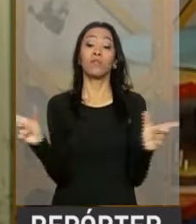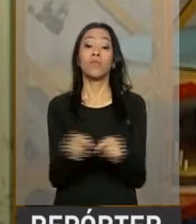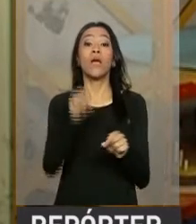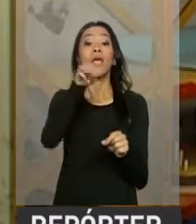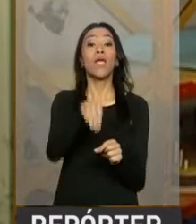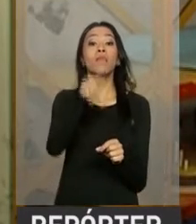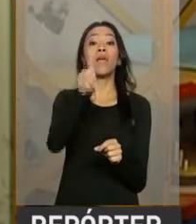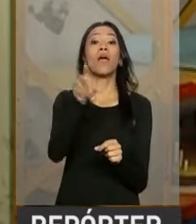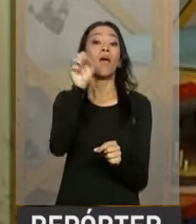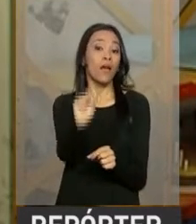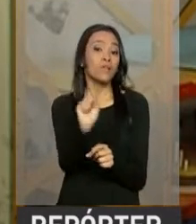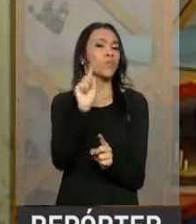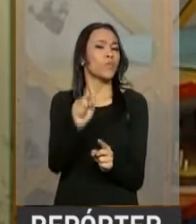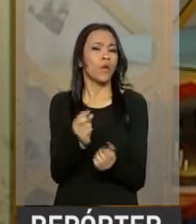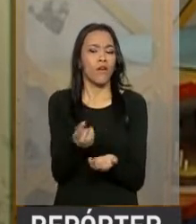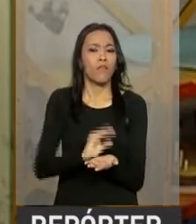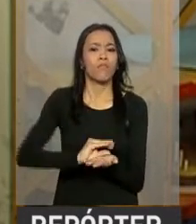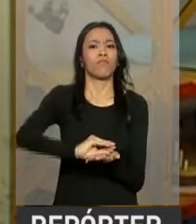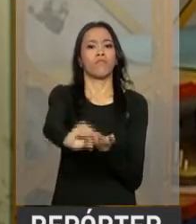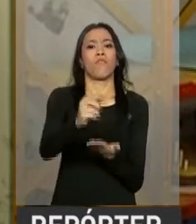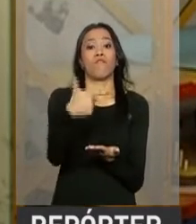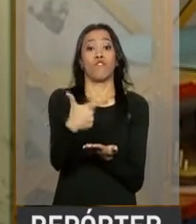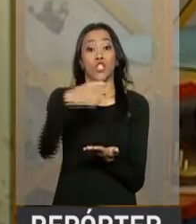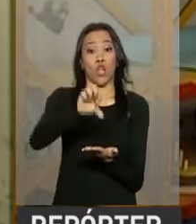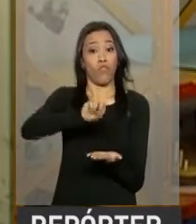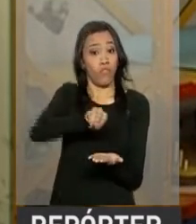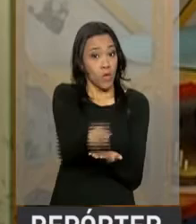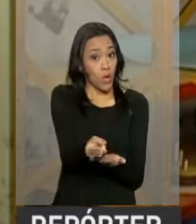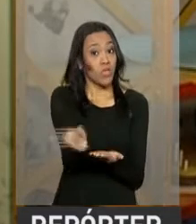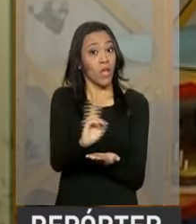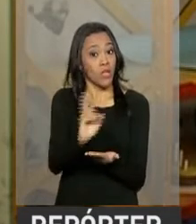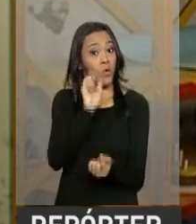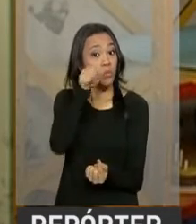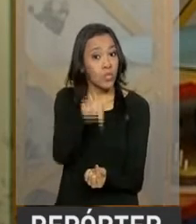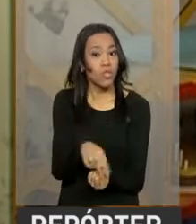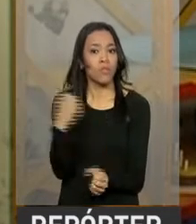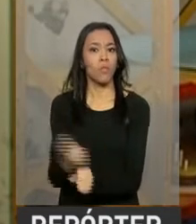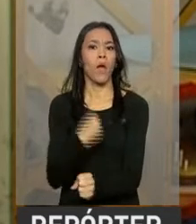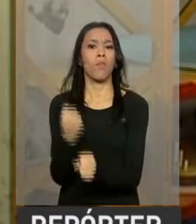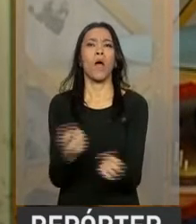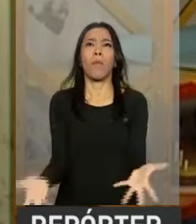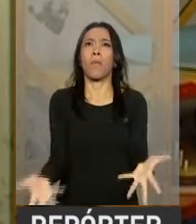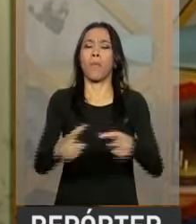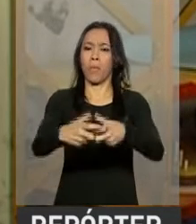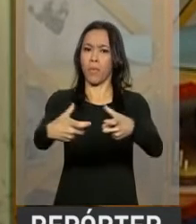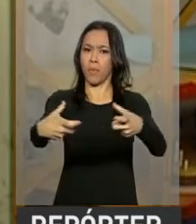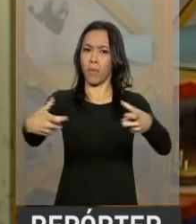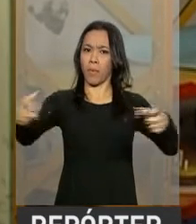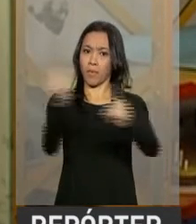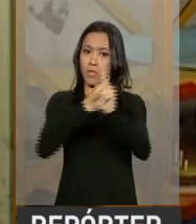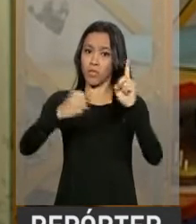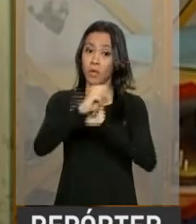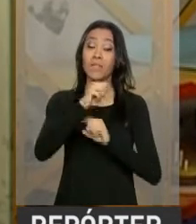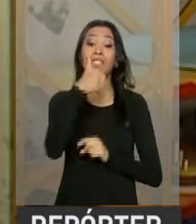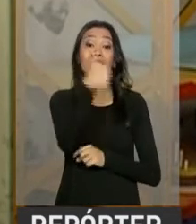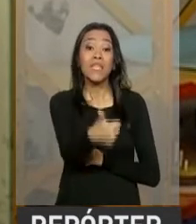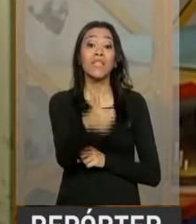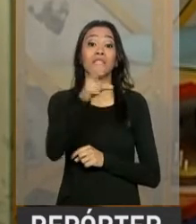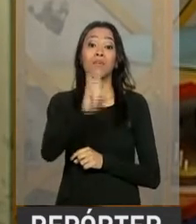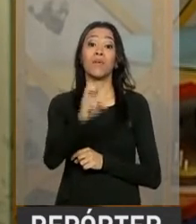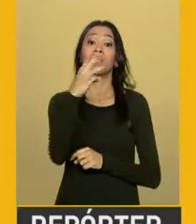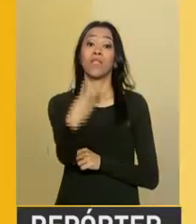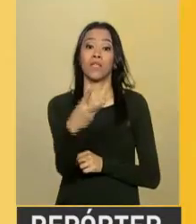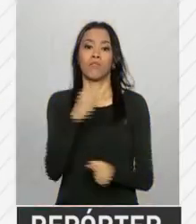agrário e liberou quase 29 milhões de reais para ampliar a rede de assistência social em 153 municípios